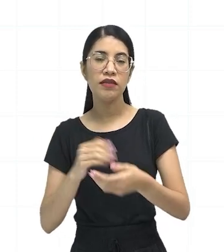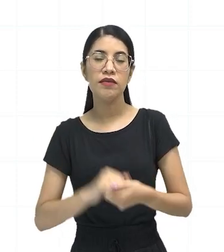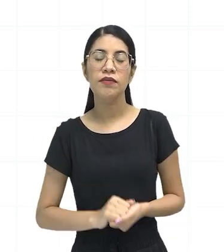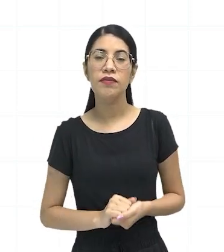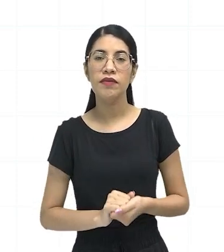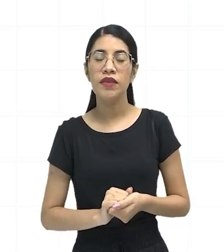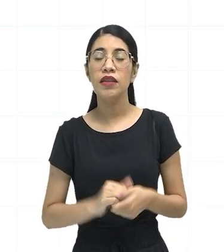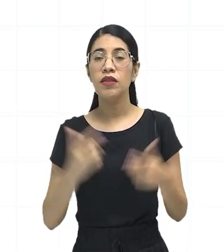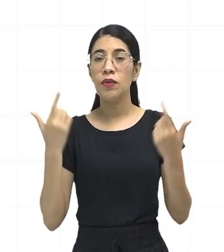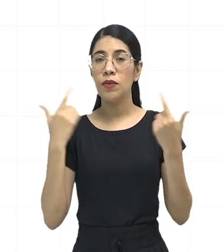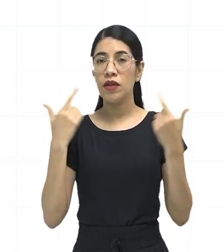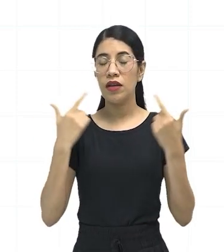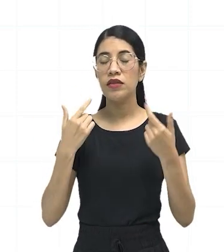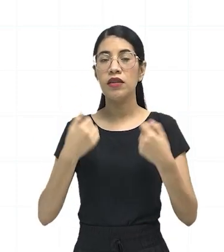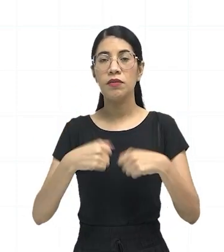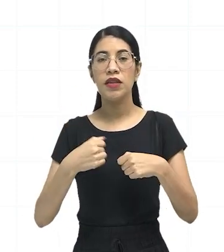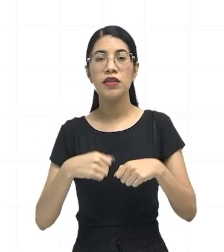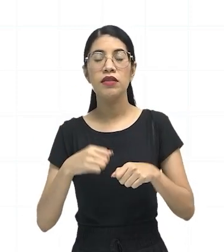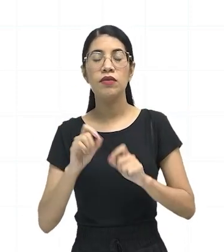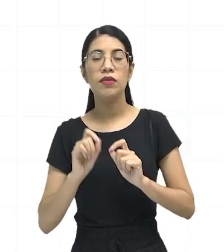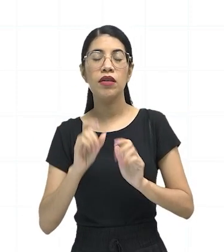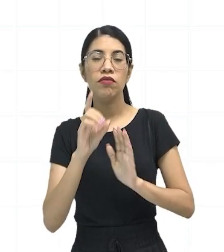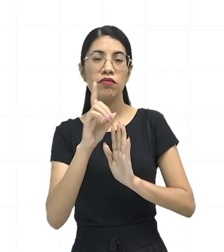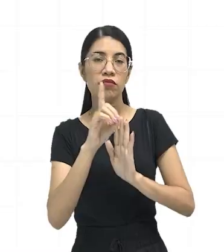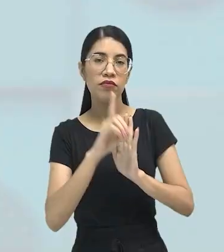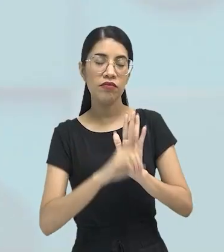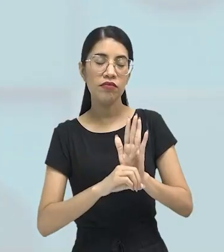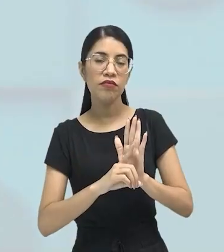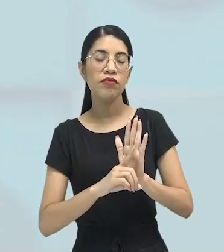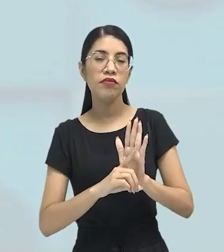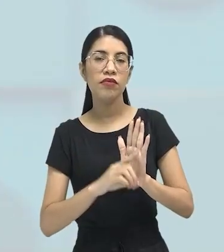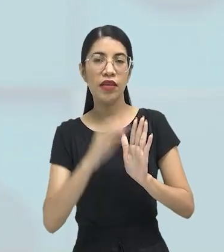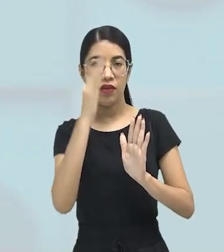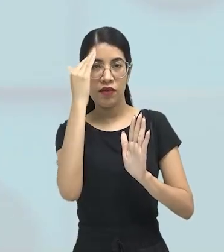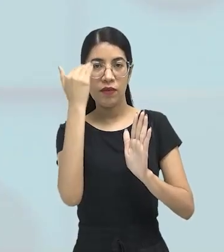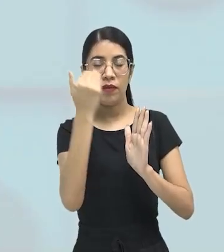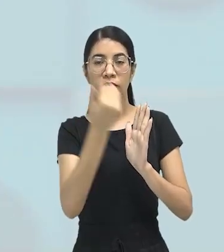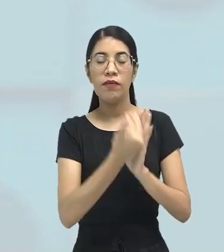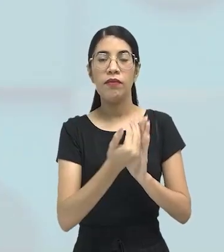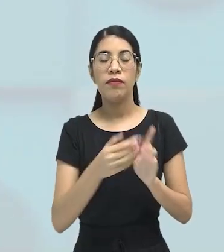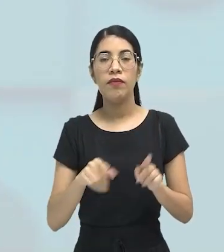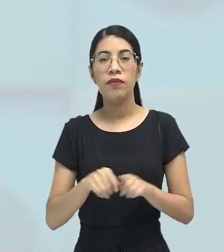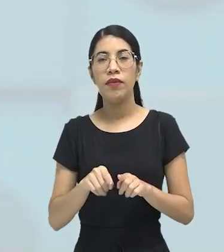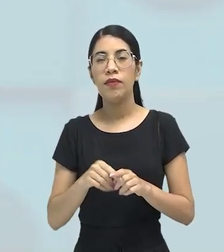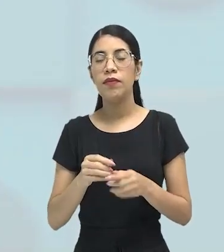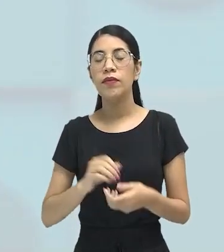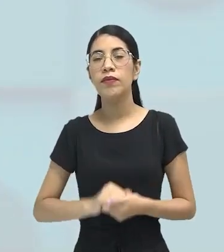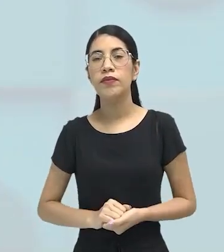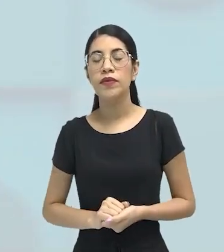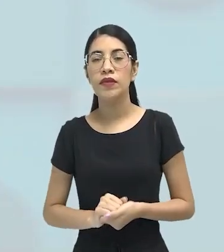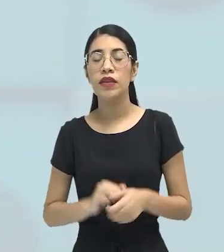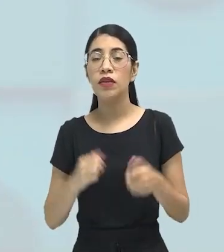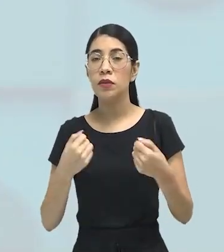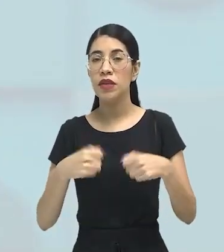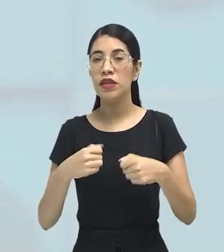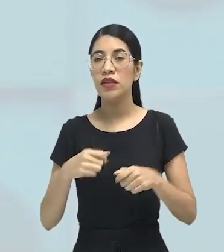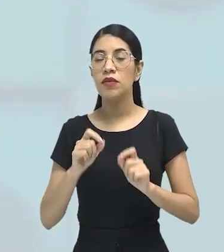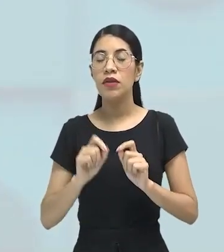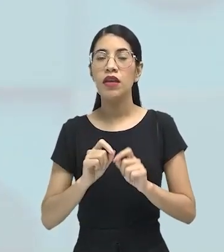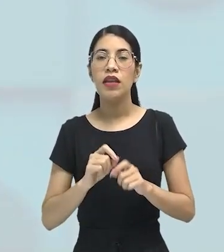um direito que precisa ser... Como é que eu posso falar para vocês? Que a gente